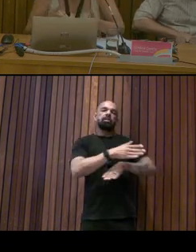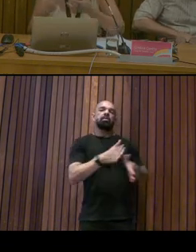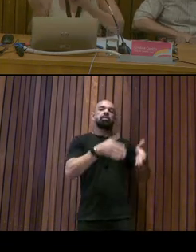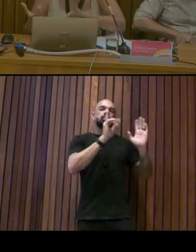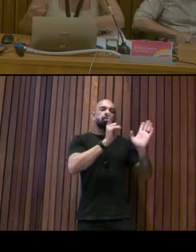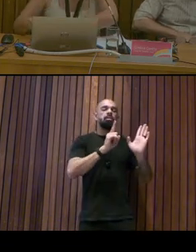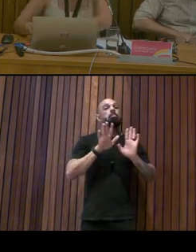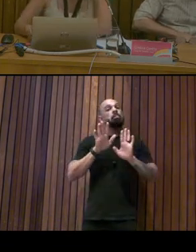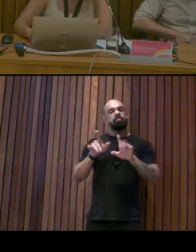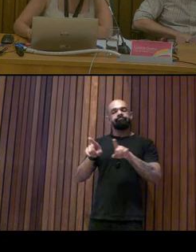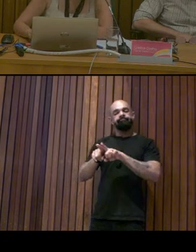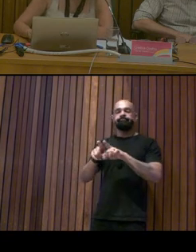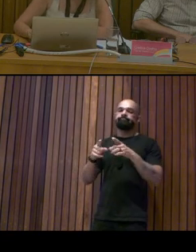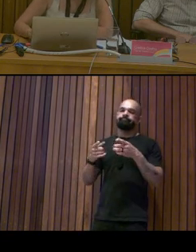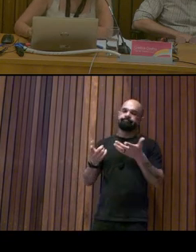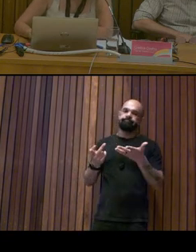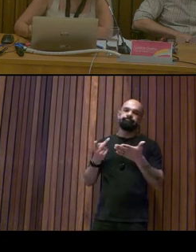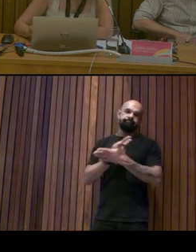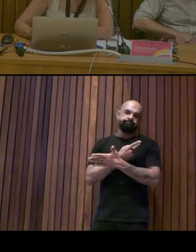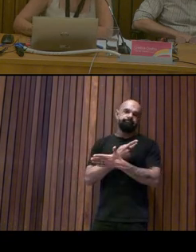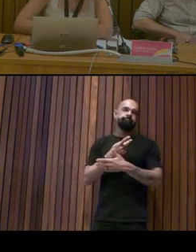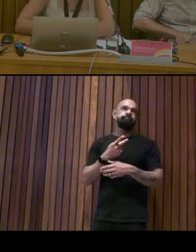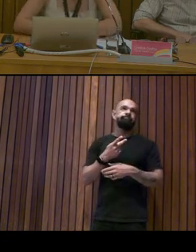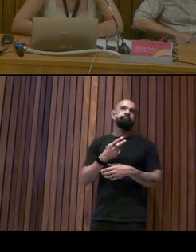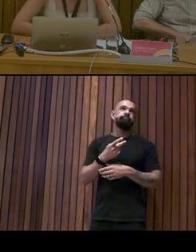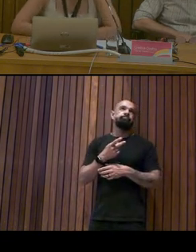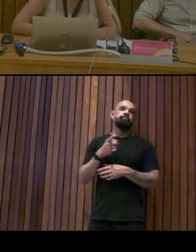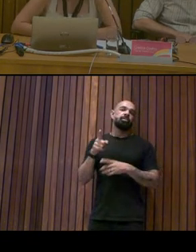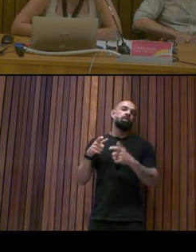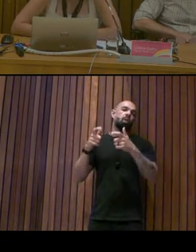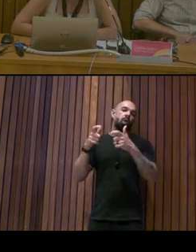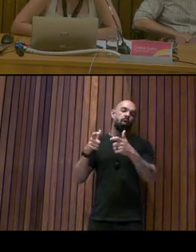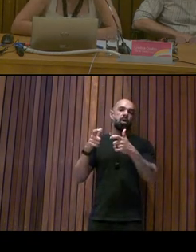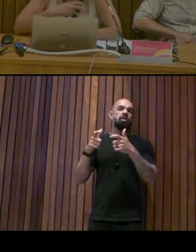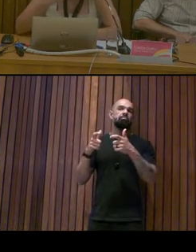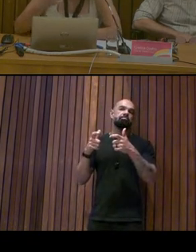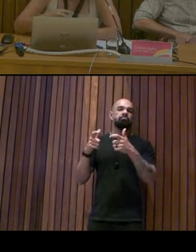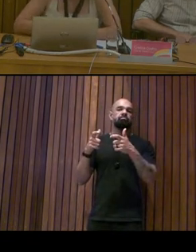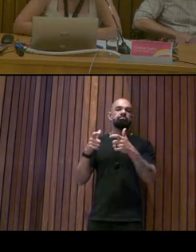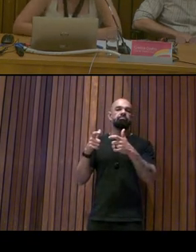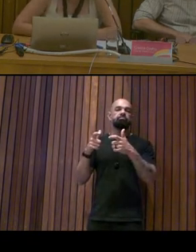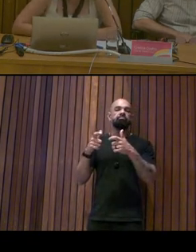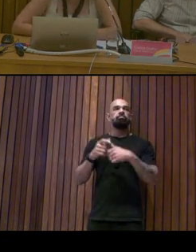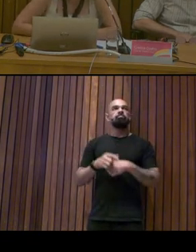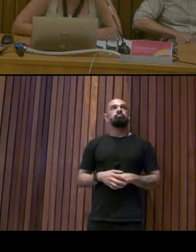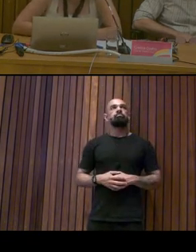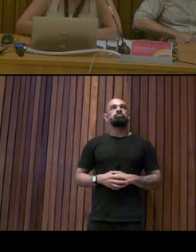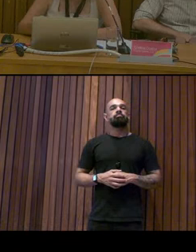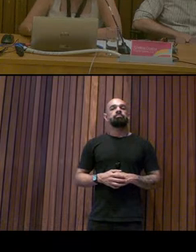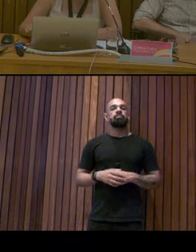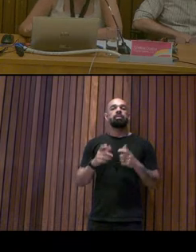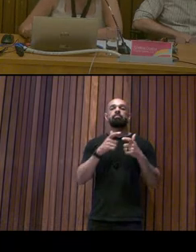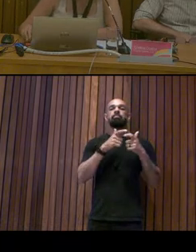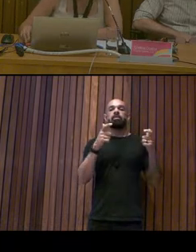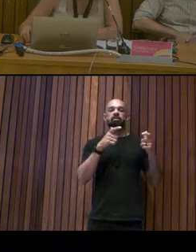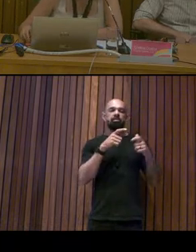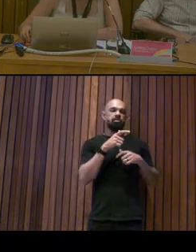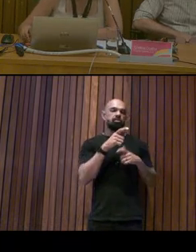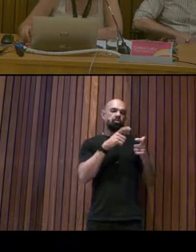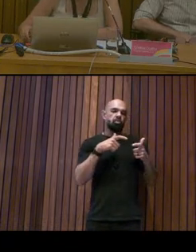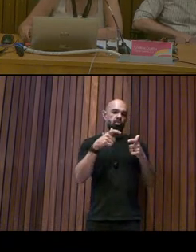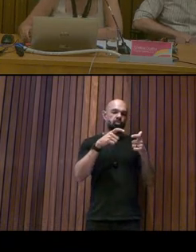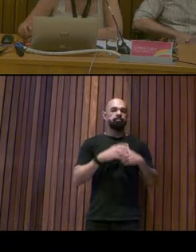outro lado, né, é um local que é um pouco distante, né, da maioria dos lugares.